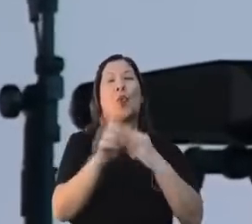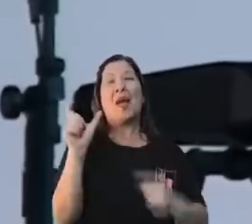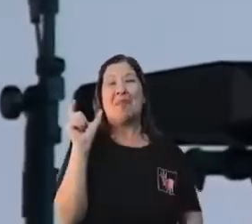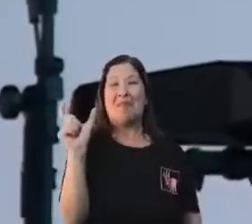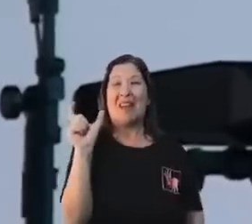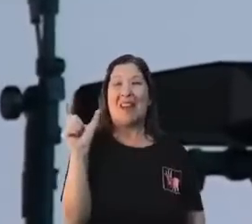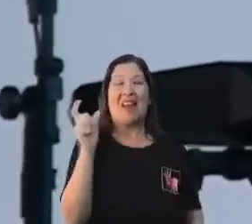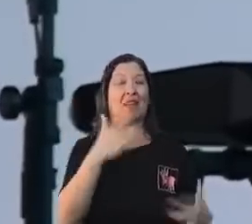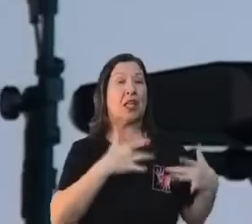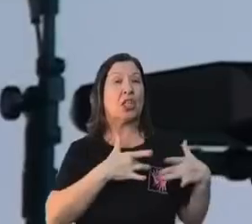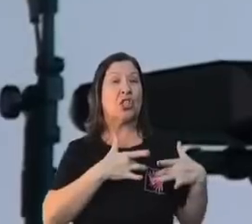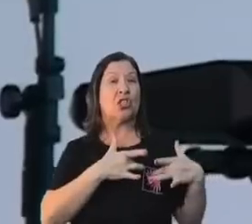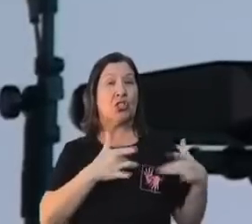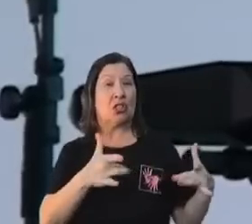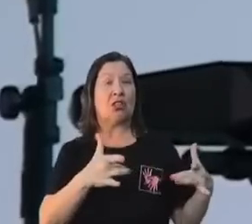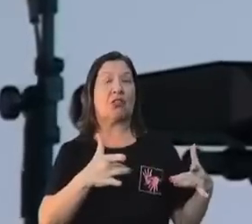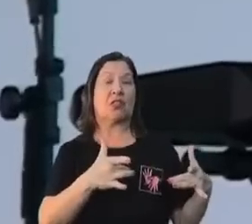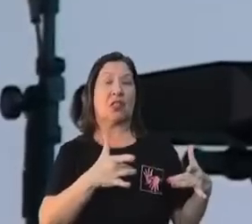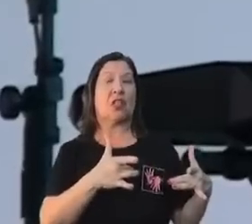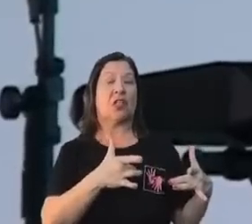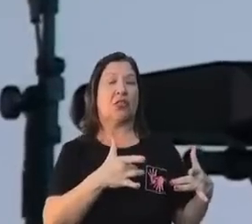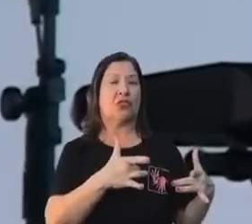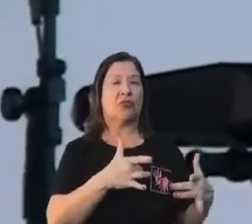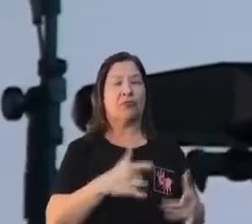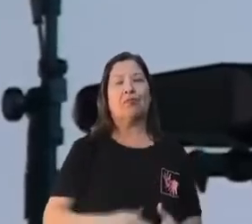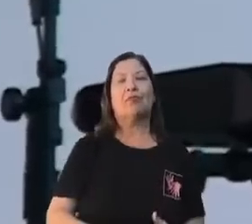oferta generosa.